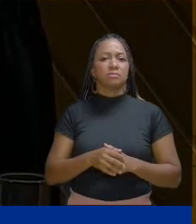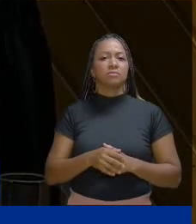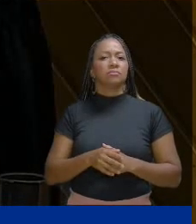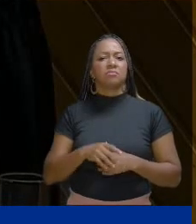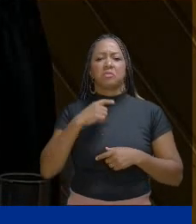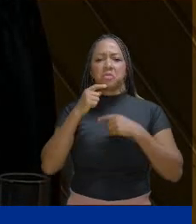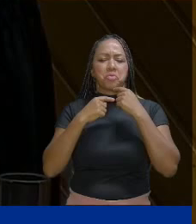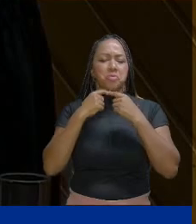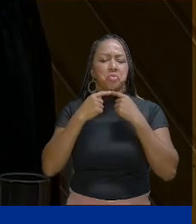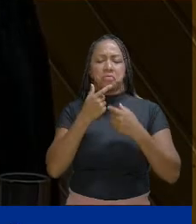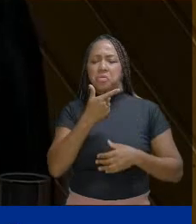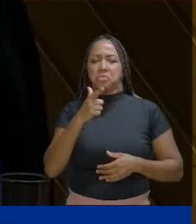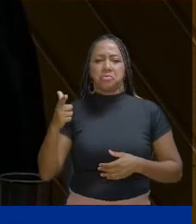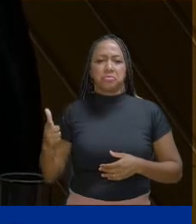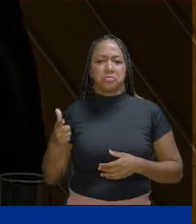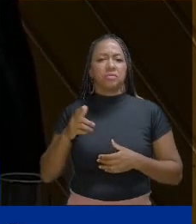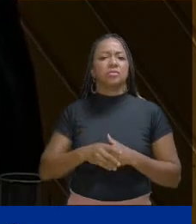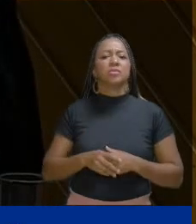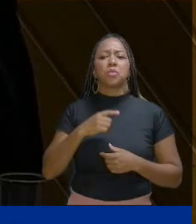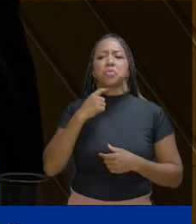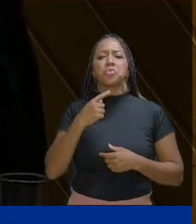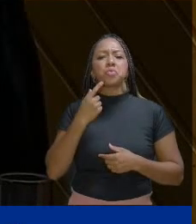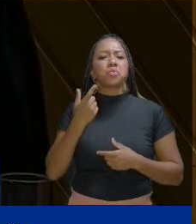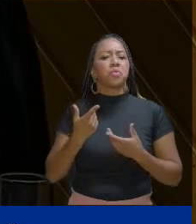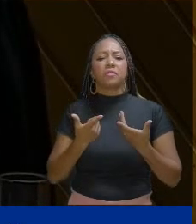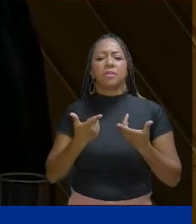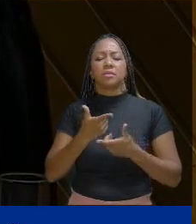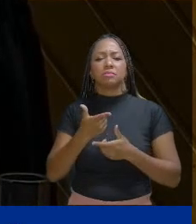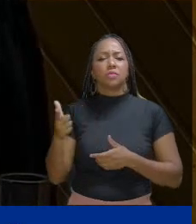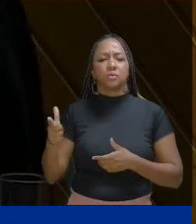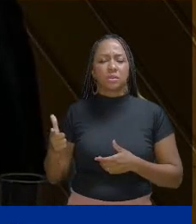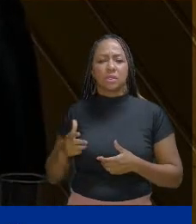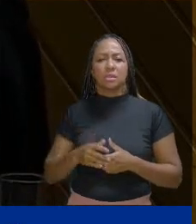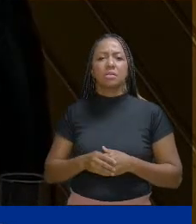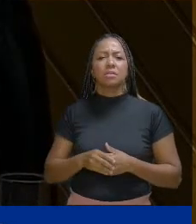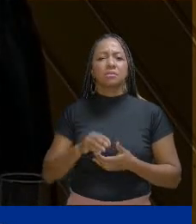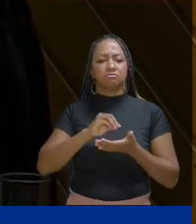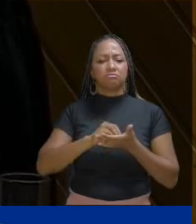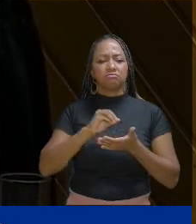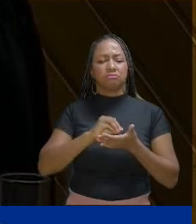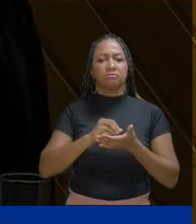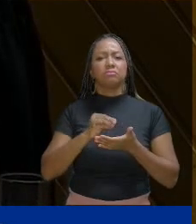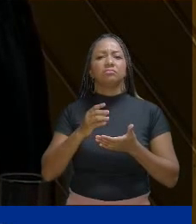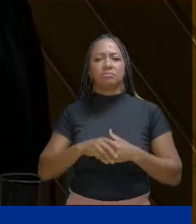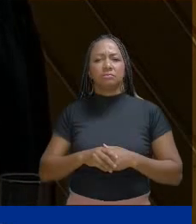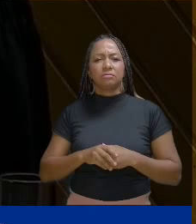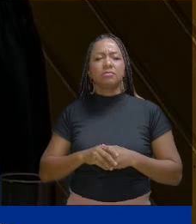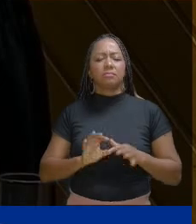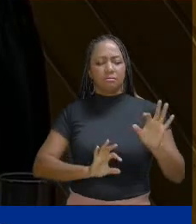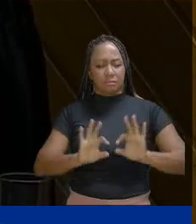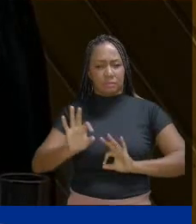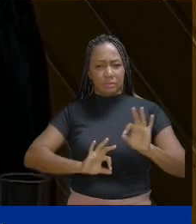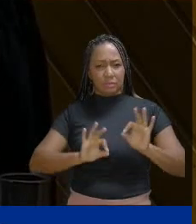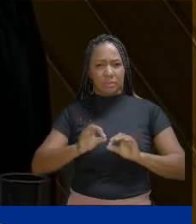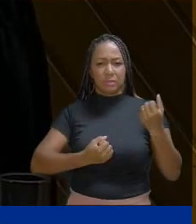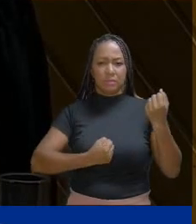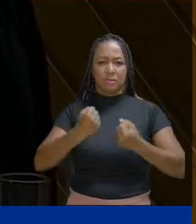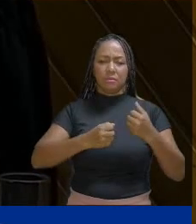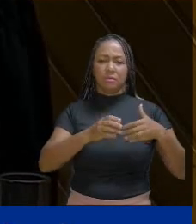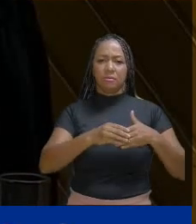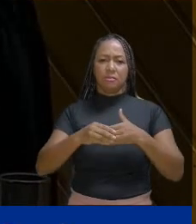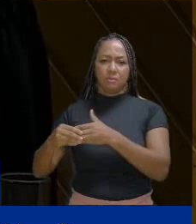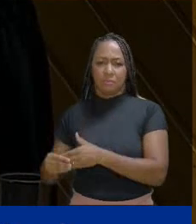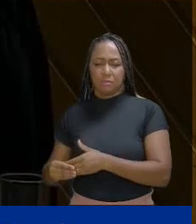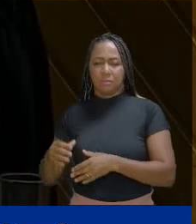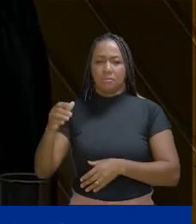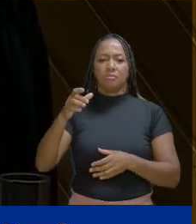não deixa a menor dúvida. Não há sequer dúvida plausível quanto à existência de um autêntico esquema ilícito de transporte